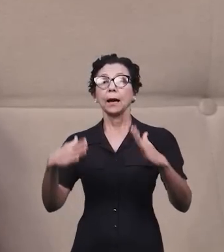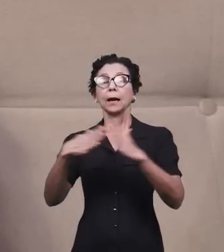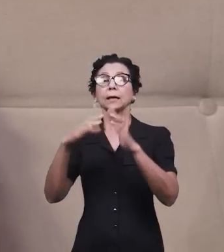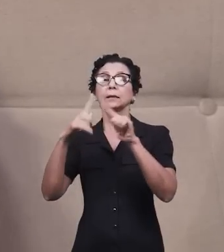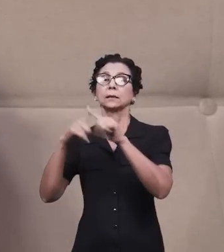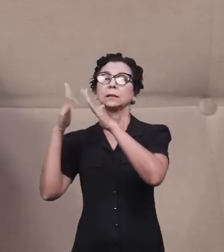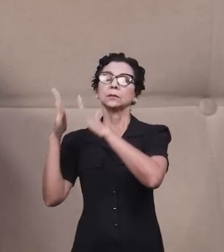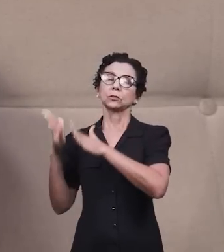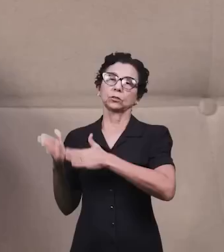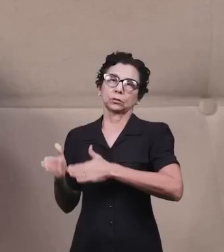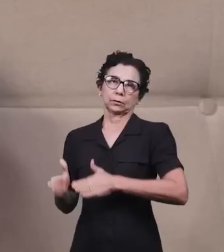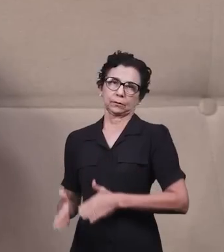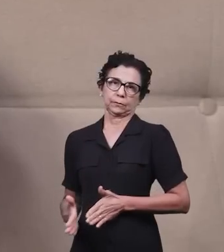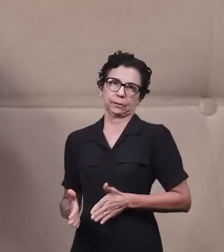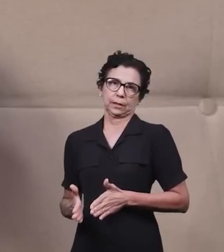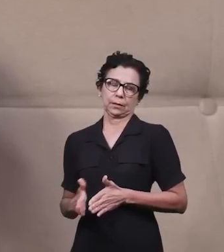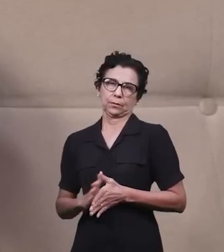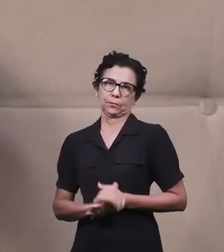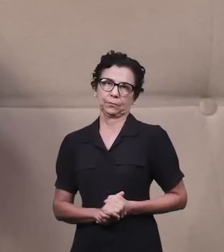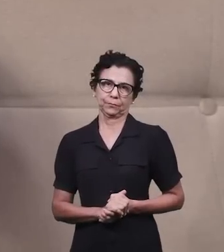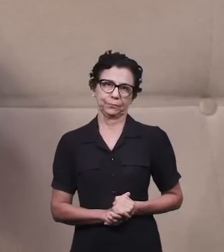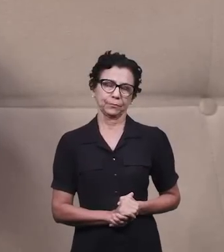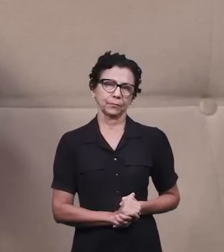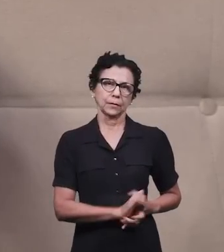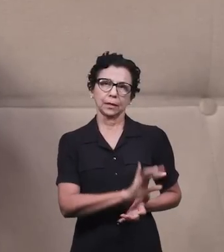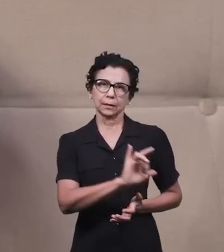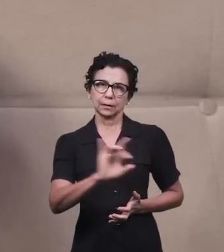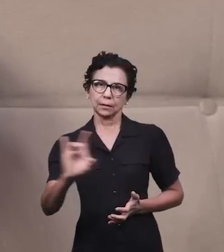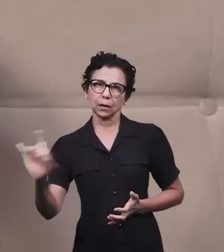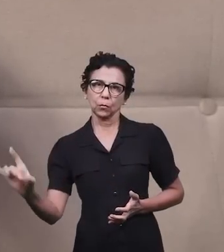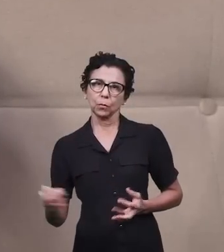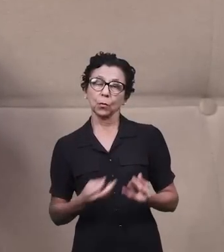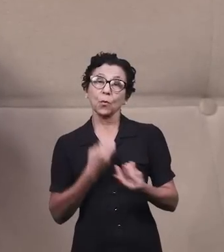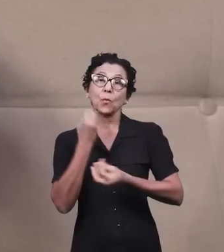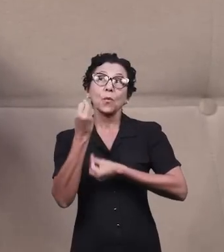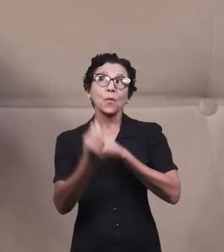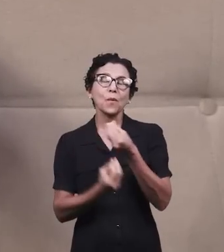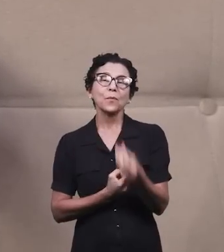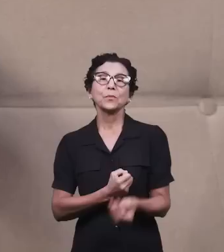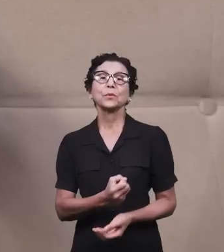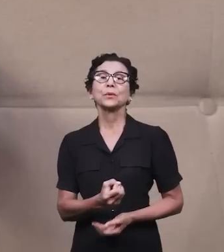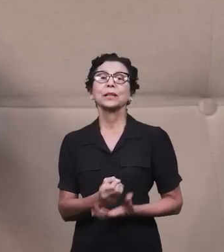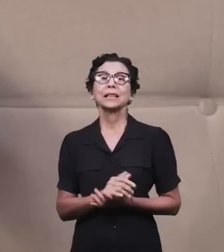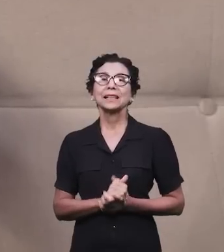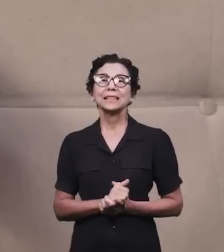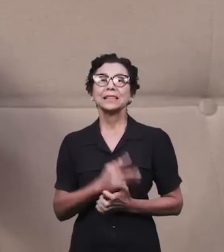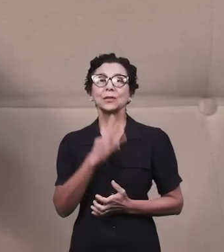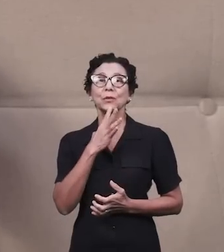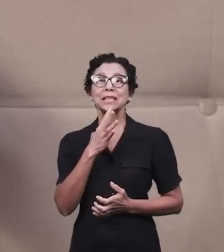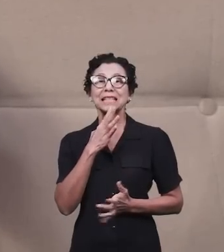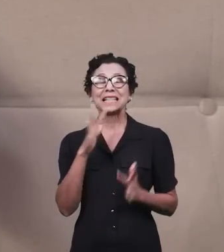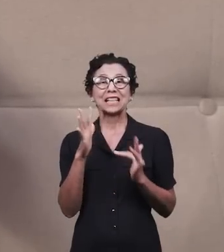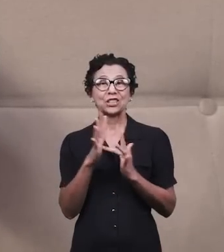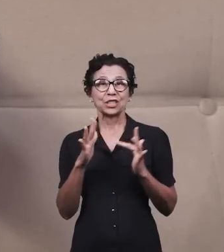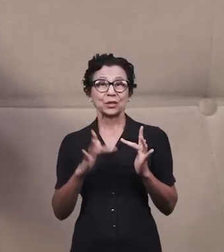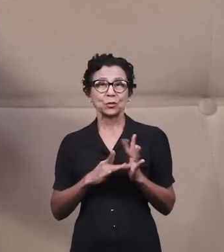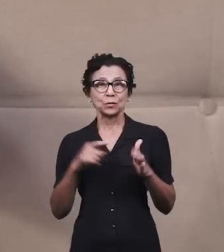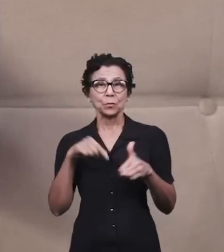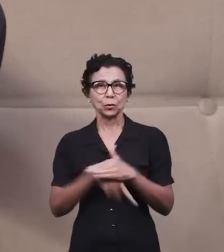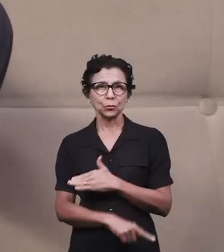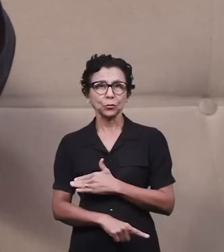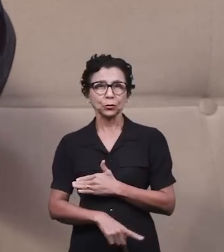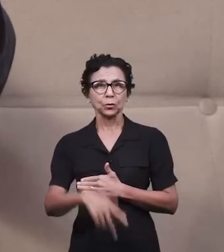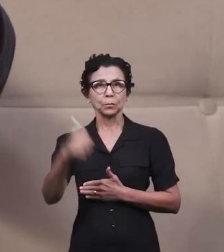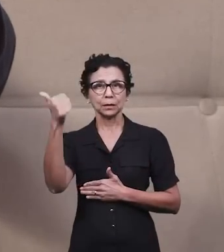Era a forma como a igreja fiel conheceria o Senhor Jesus além do